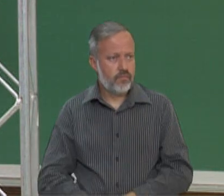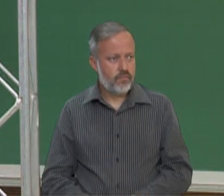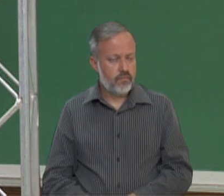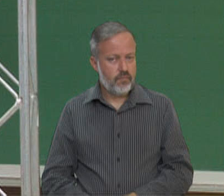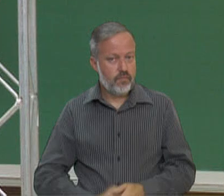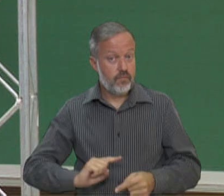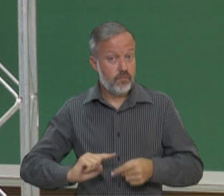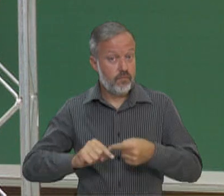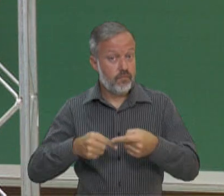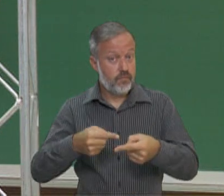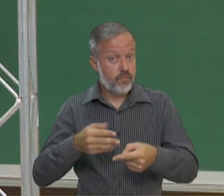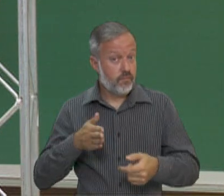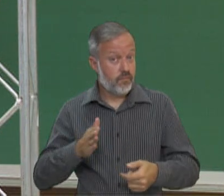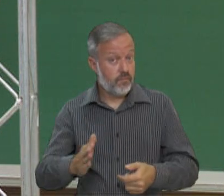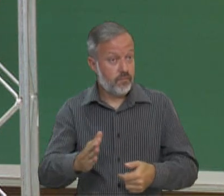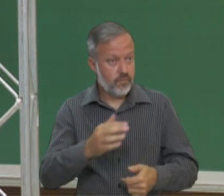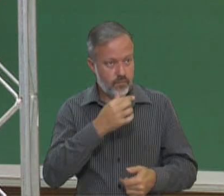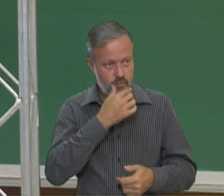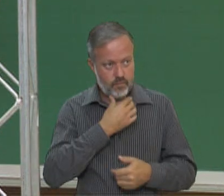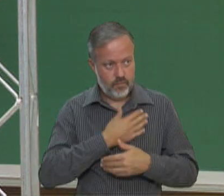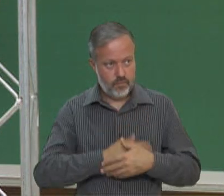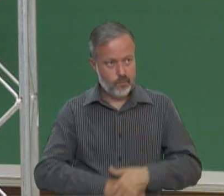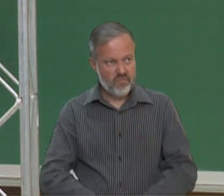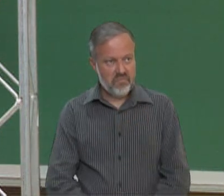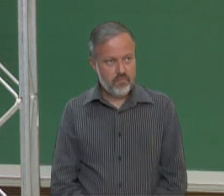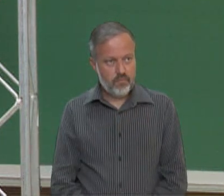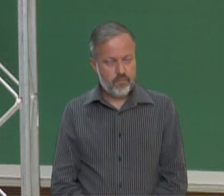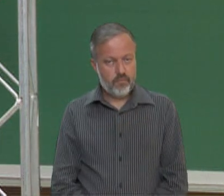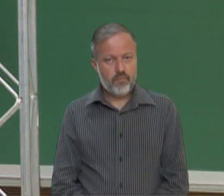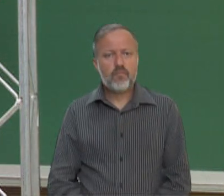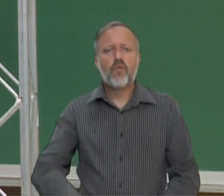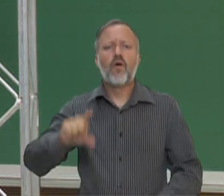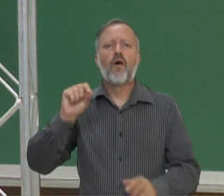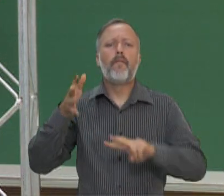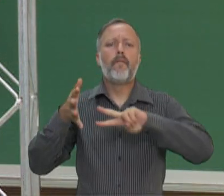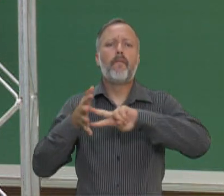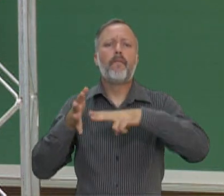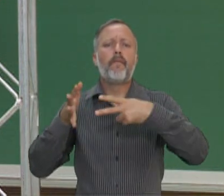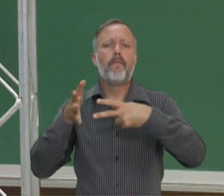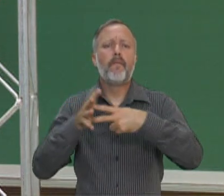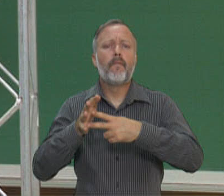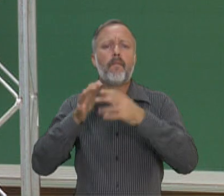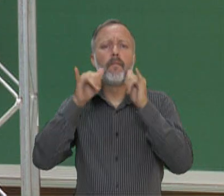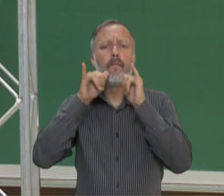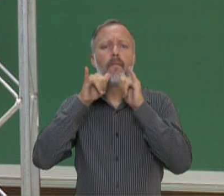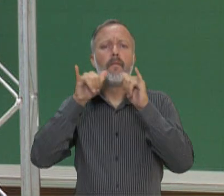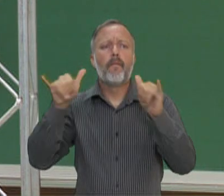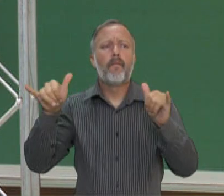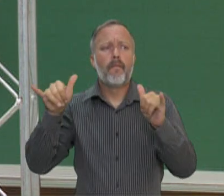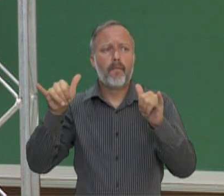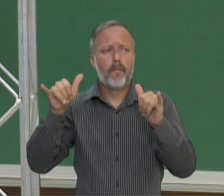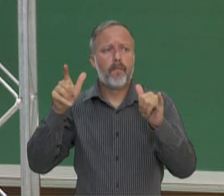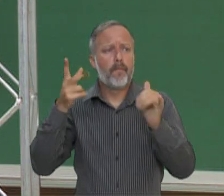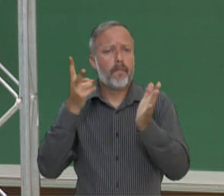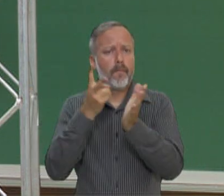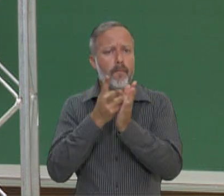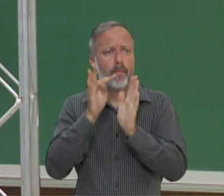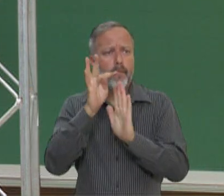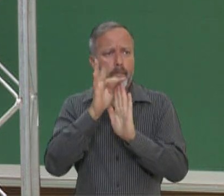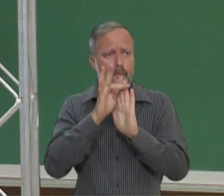Seguindo, continuando, que é uma notícia? O que é uma notícia? Uma notícia é um